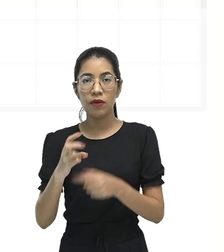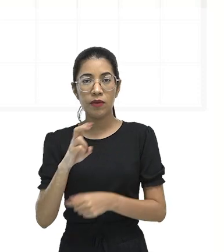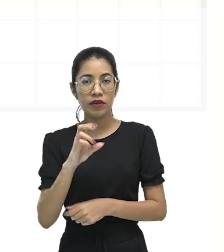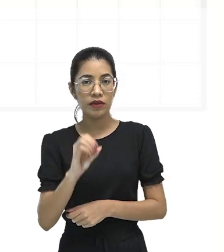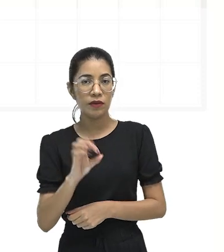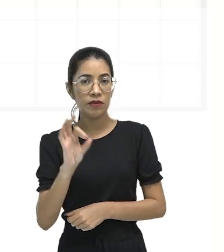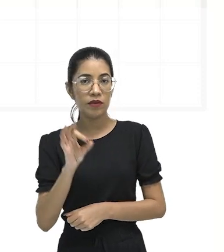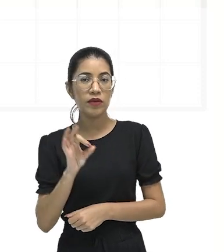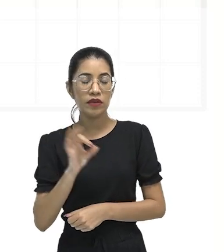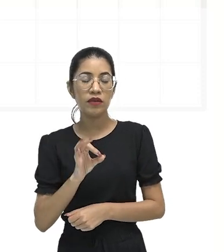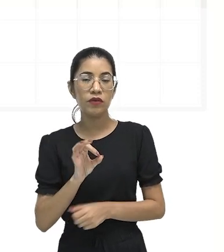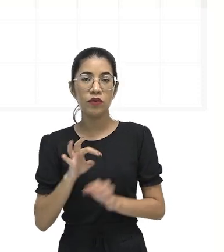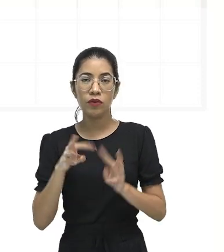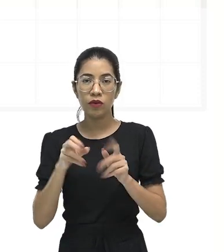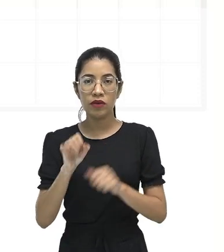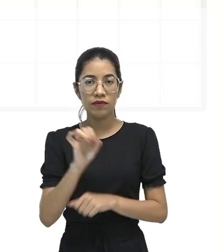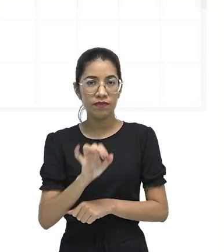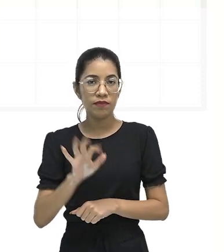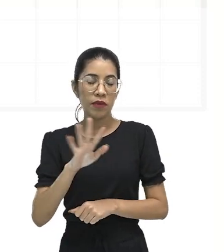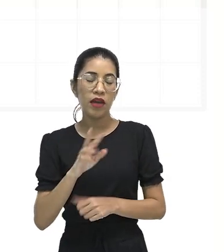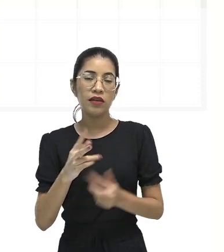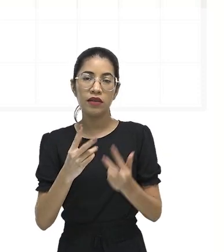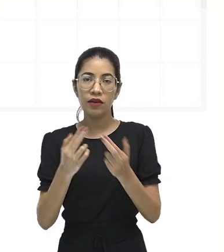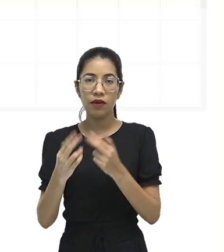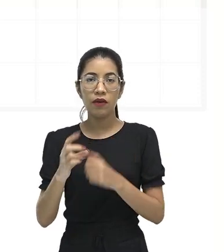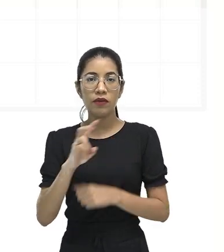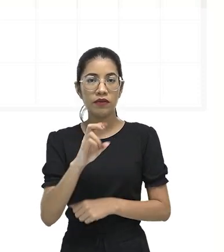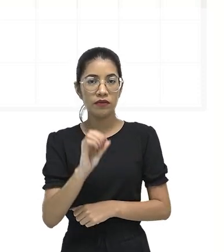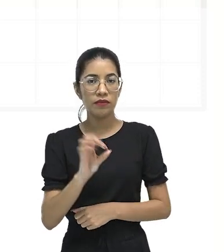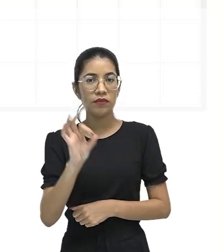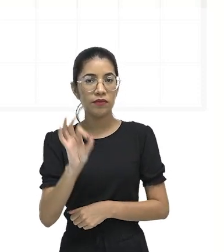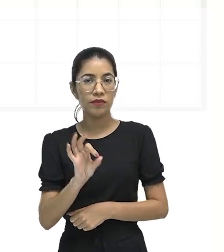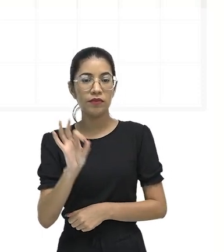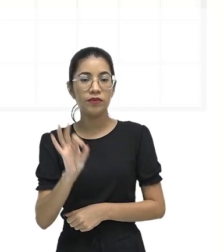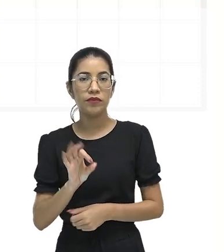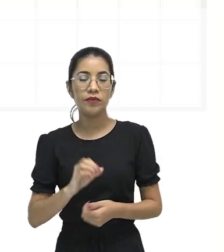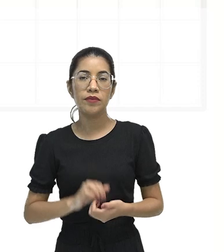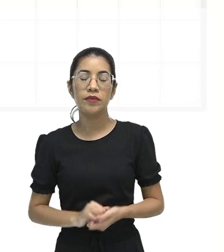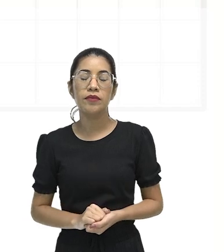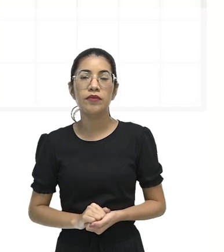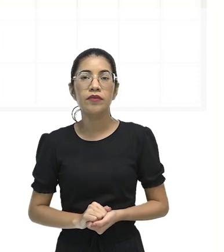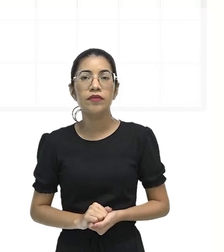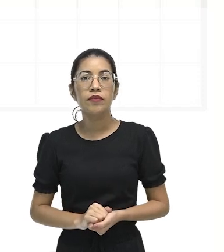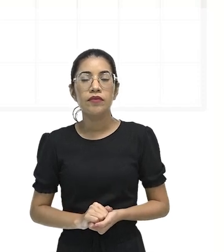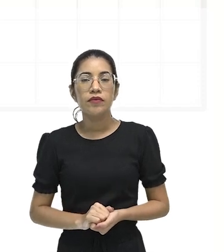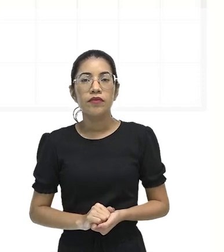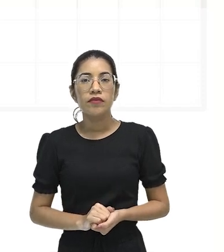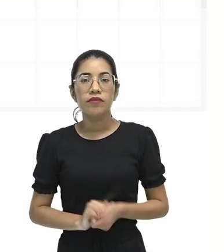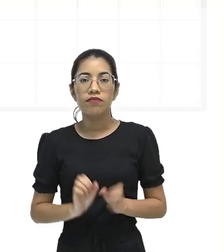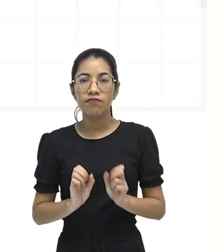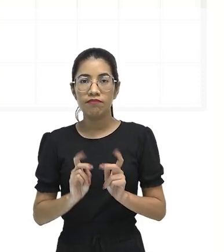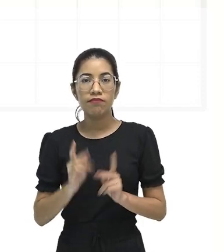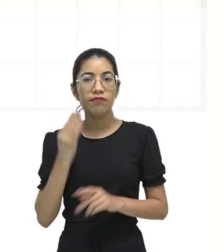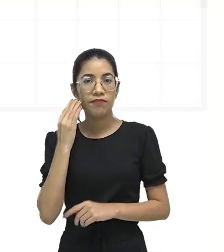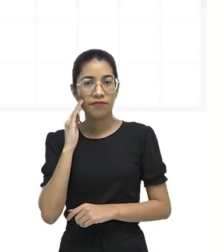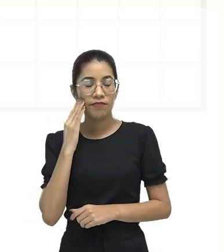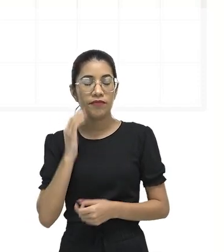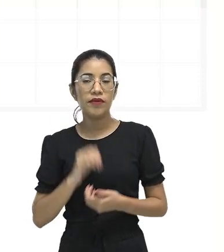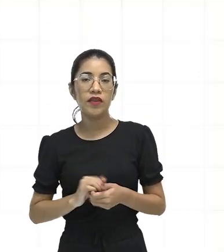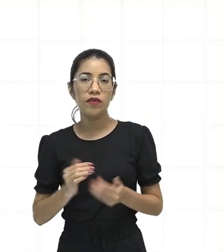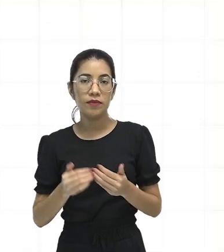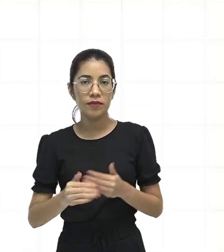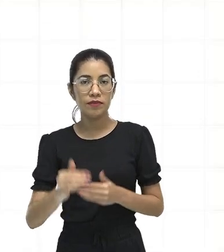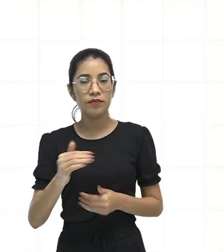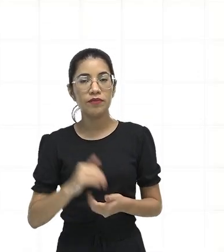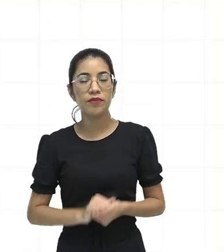tá? Aqui vale 50%, aqui vale 50% e aqui vale 50%. Tudo bem? Tranquilos? Vamos